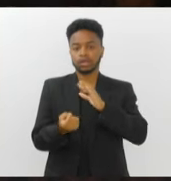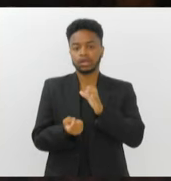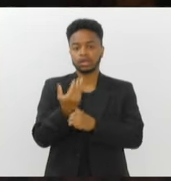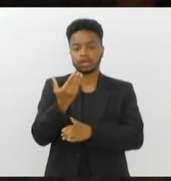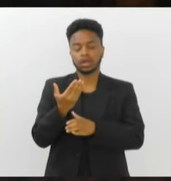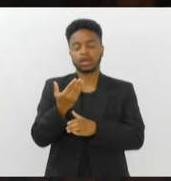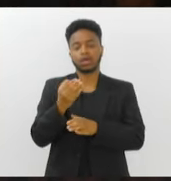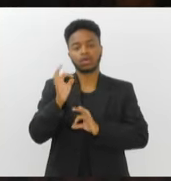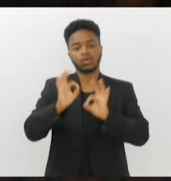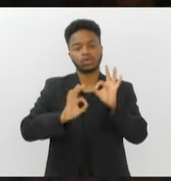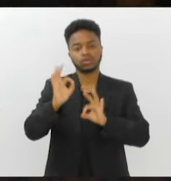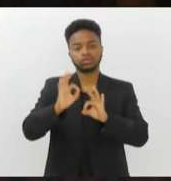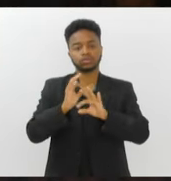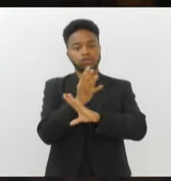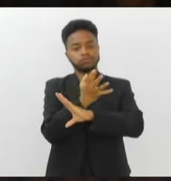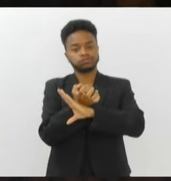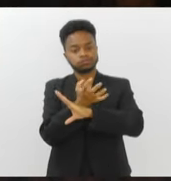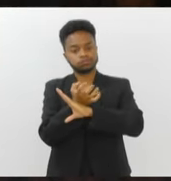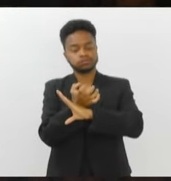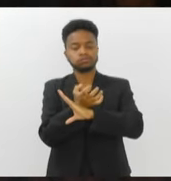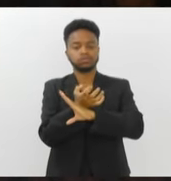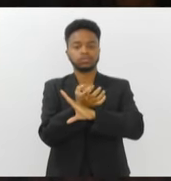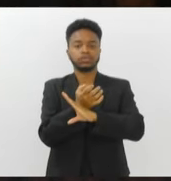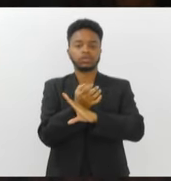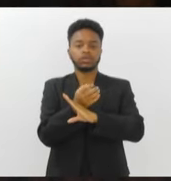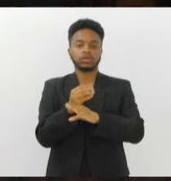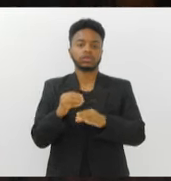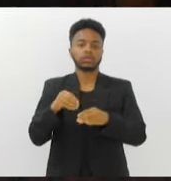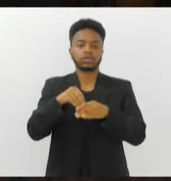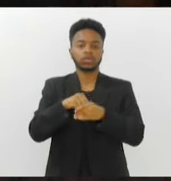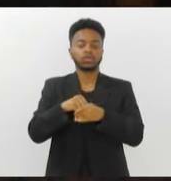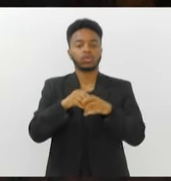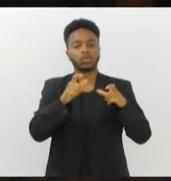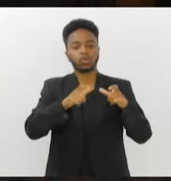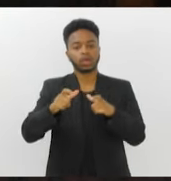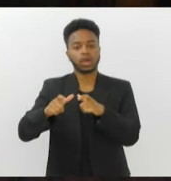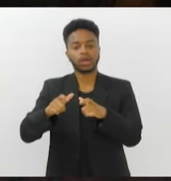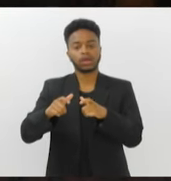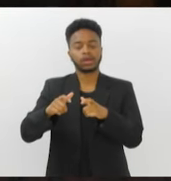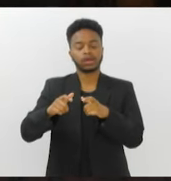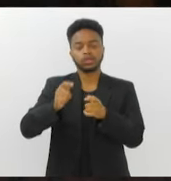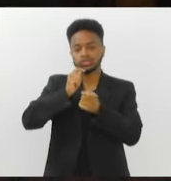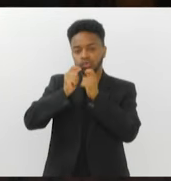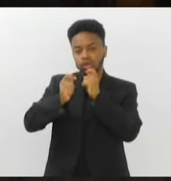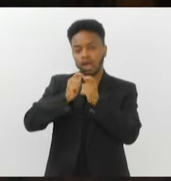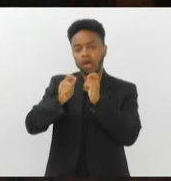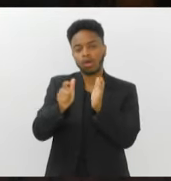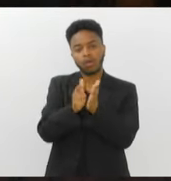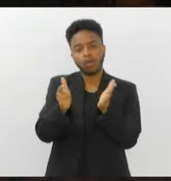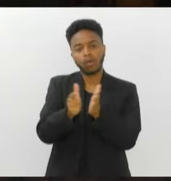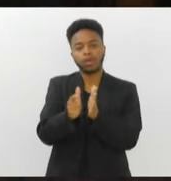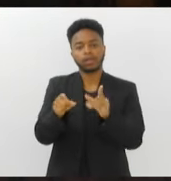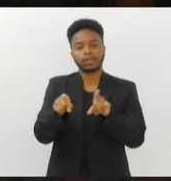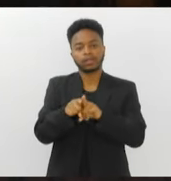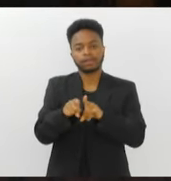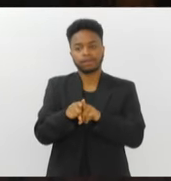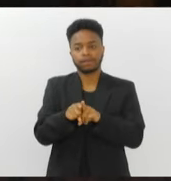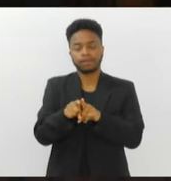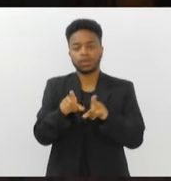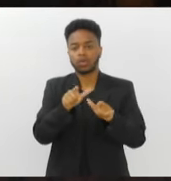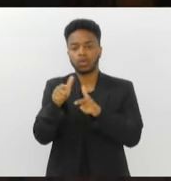de energia solar fotovoltaica em quiosques, trailers e bancas de jornais e revistas no âmbito do Estado do Rio de